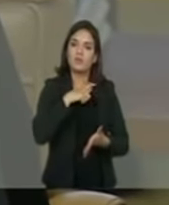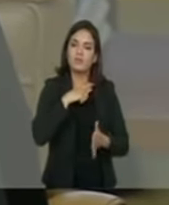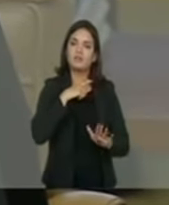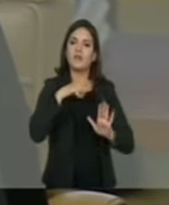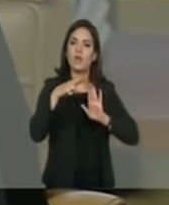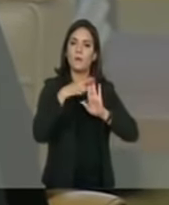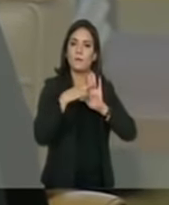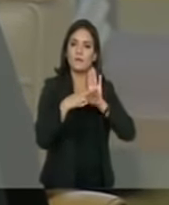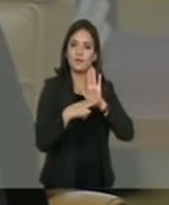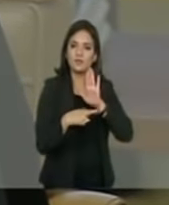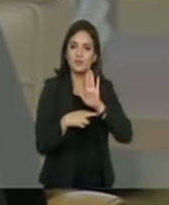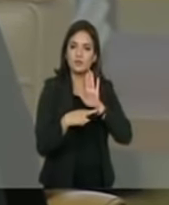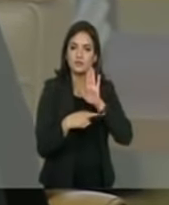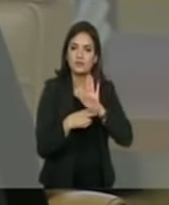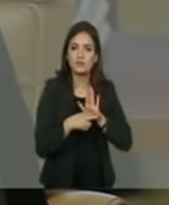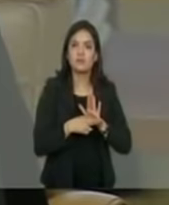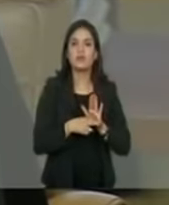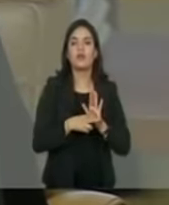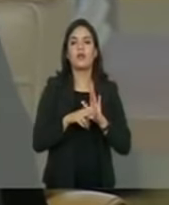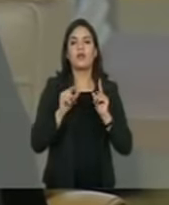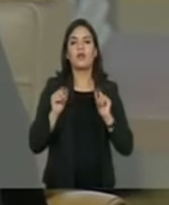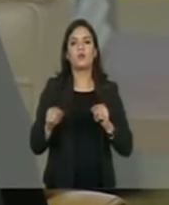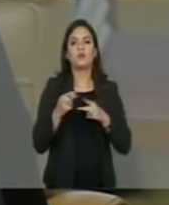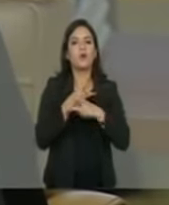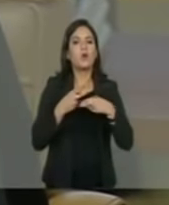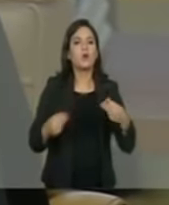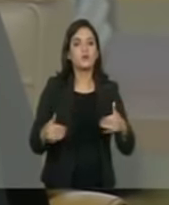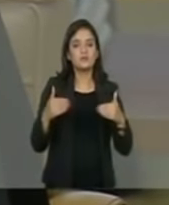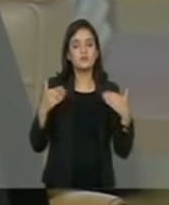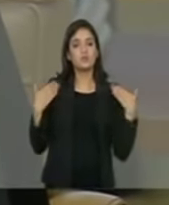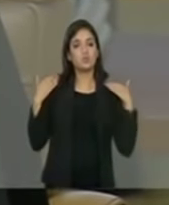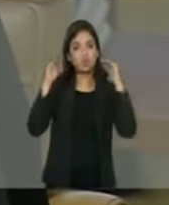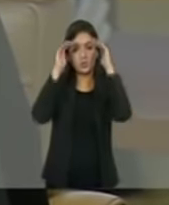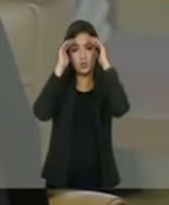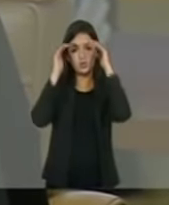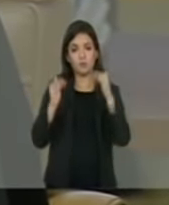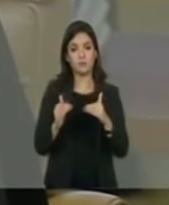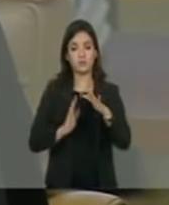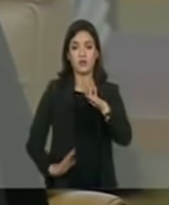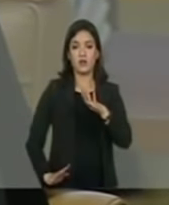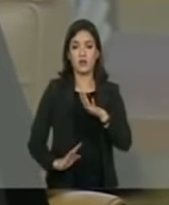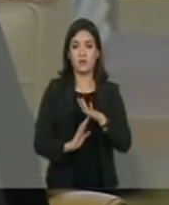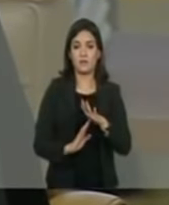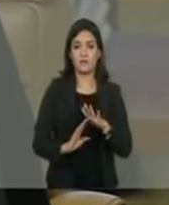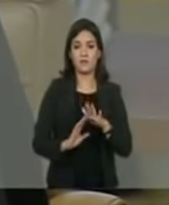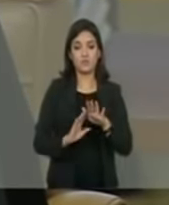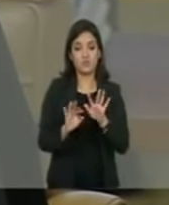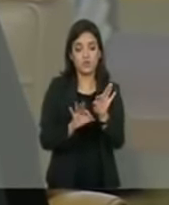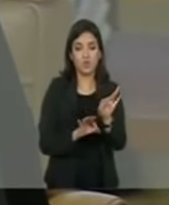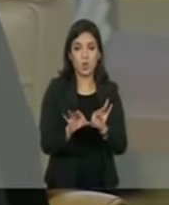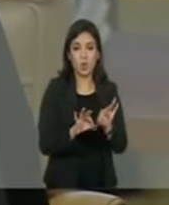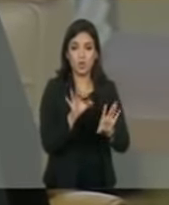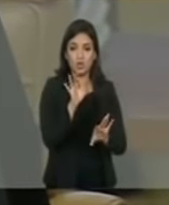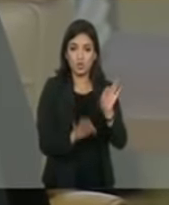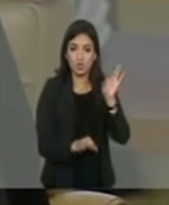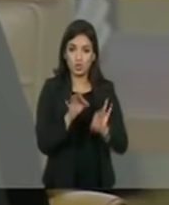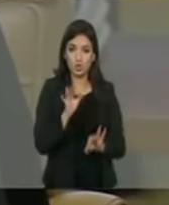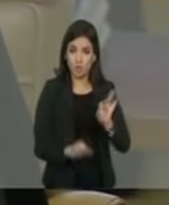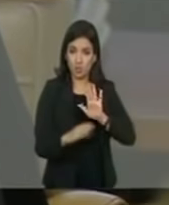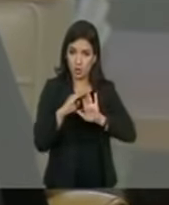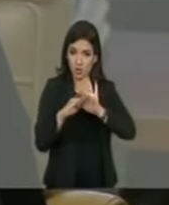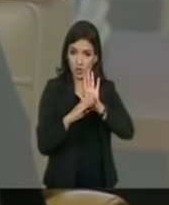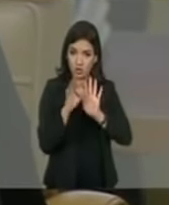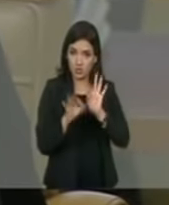triados atividade necessária antes subordinada habilitações de ordem jurídica tanto de natureza legal